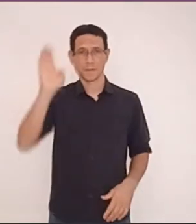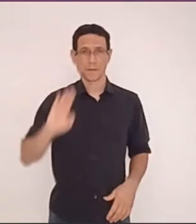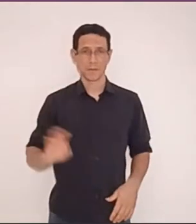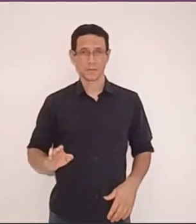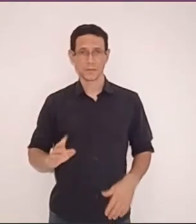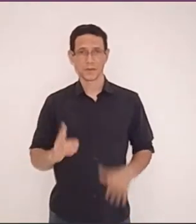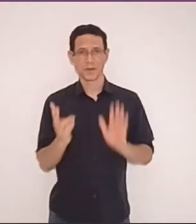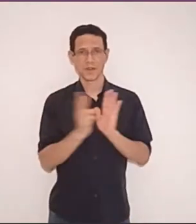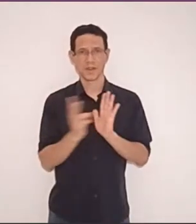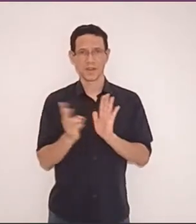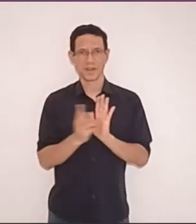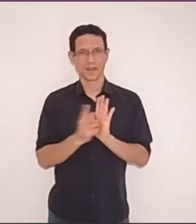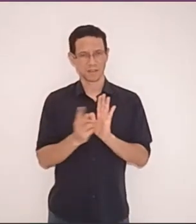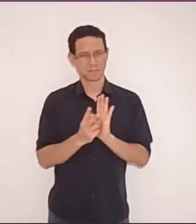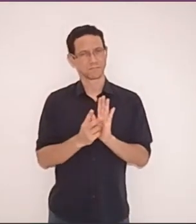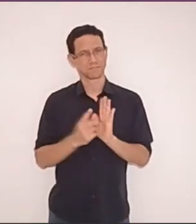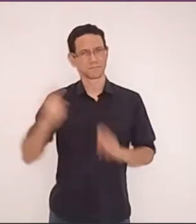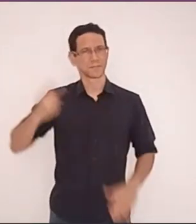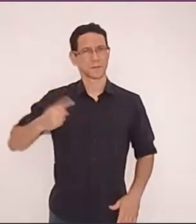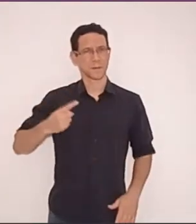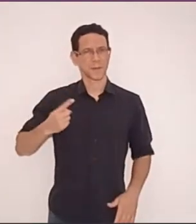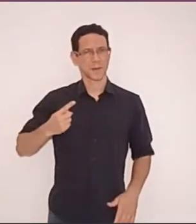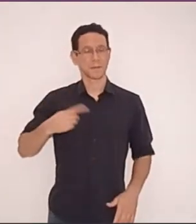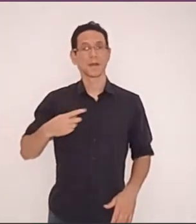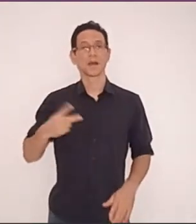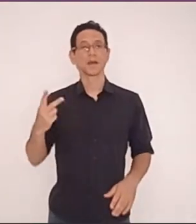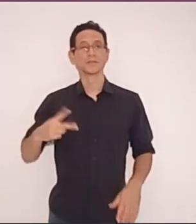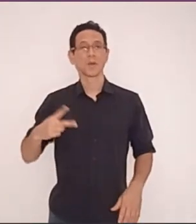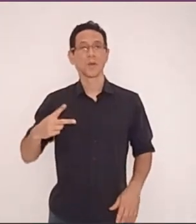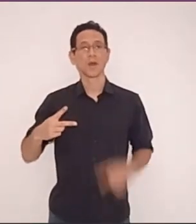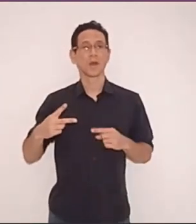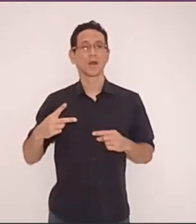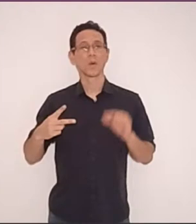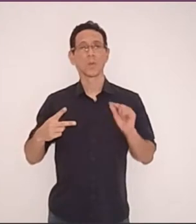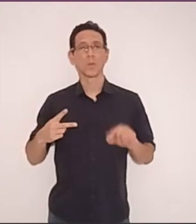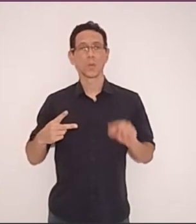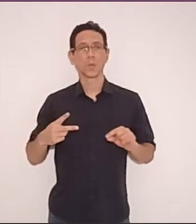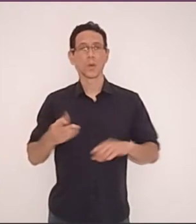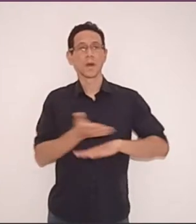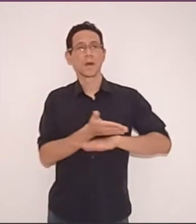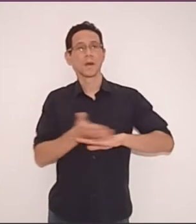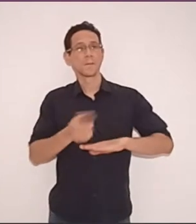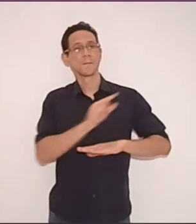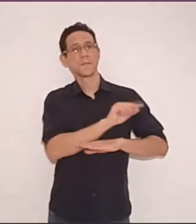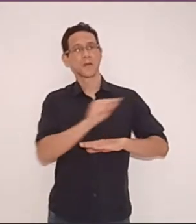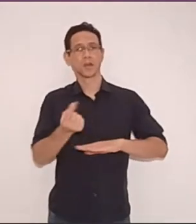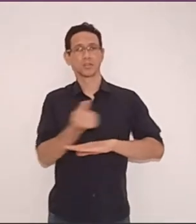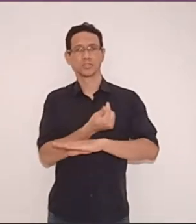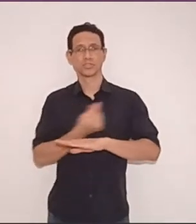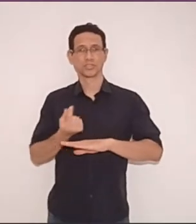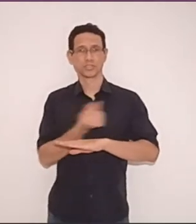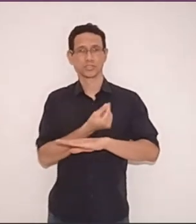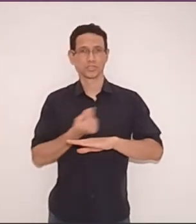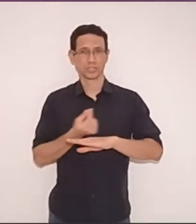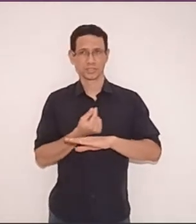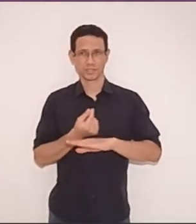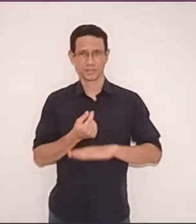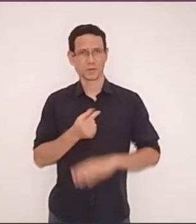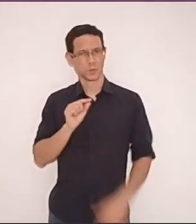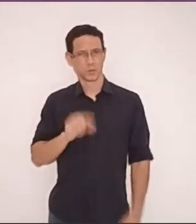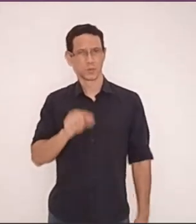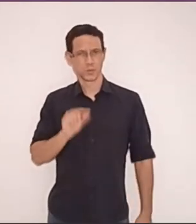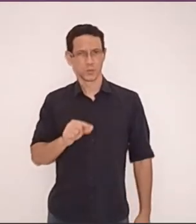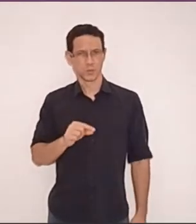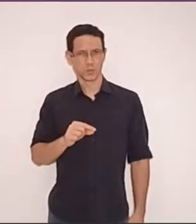é indígena mas a comida tradicional foto dessa branca e projetista jamais vai